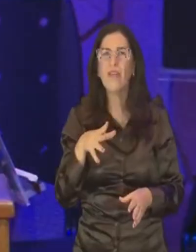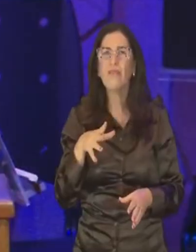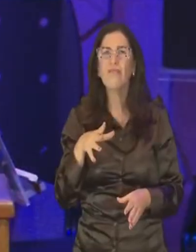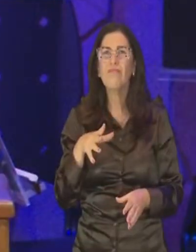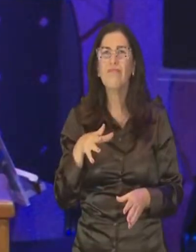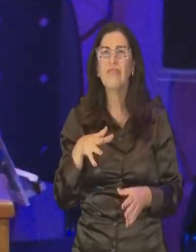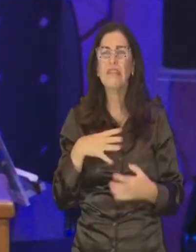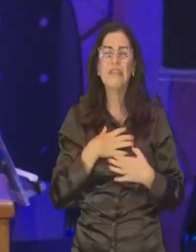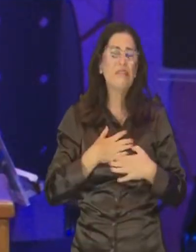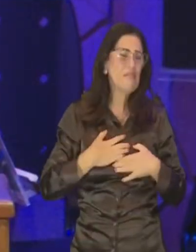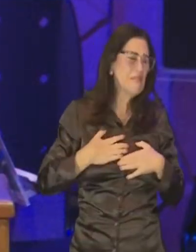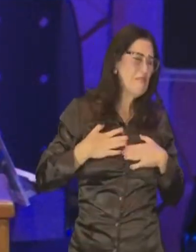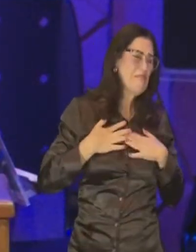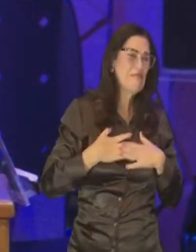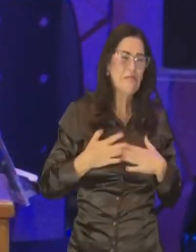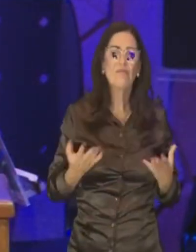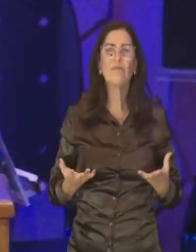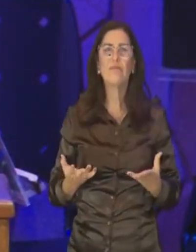gerando incômodo,